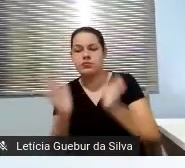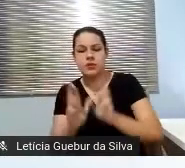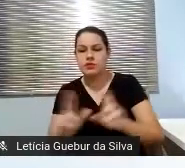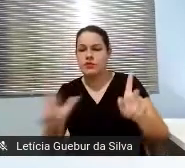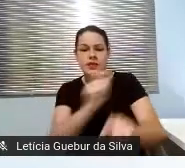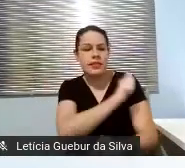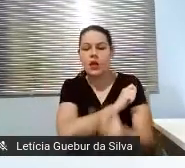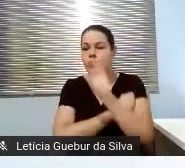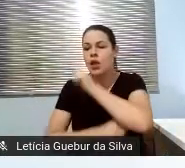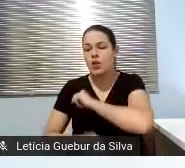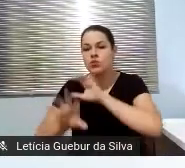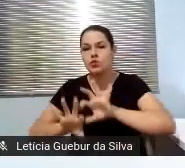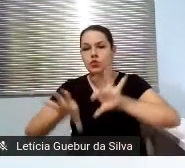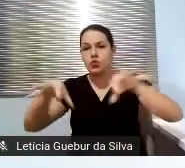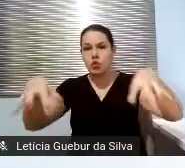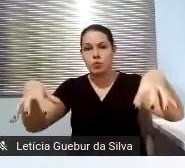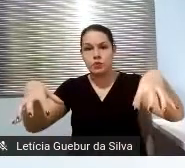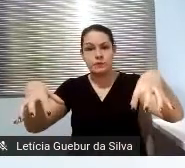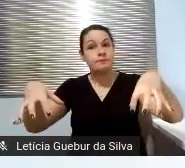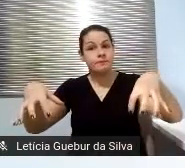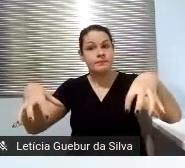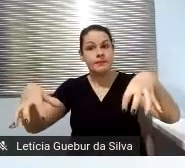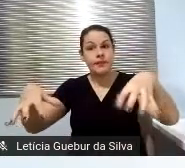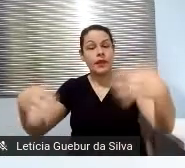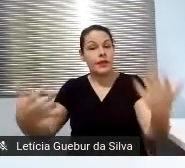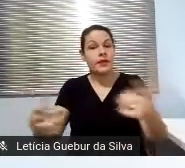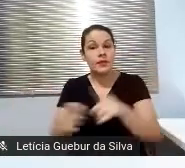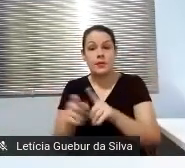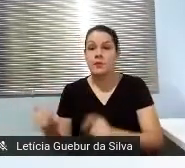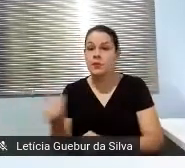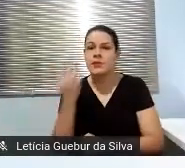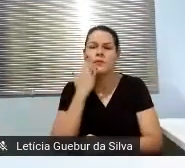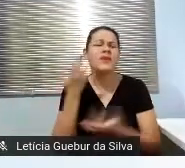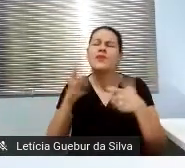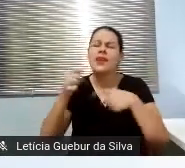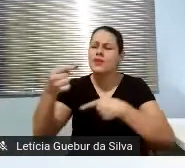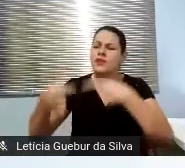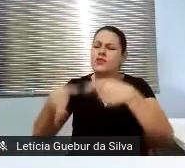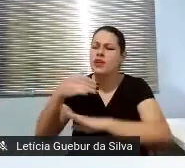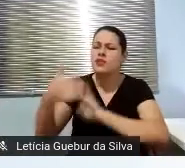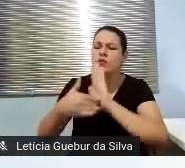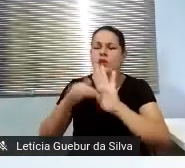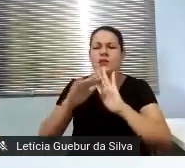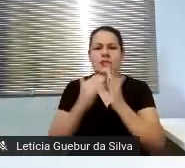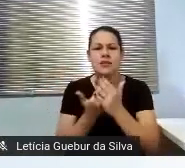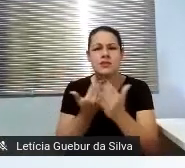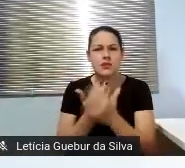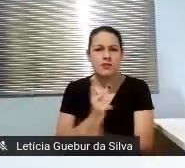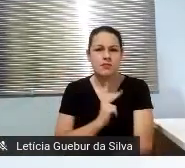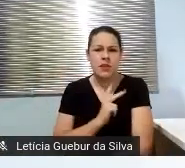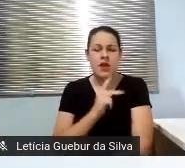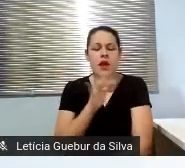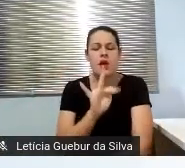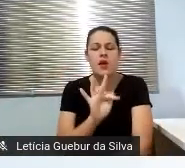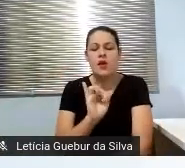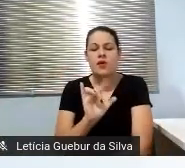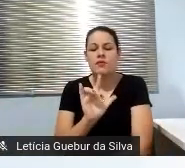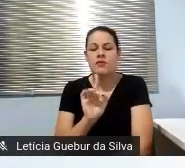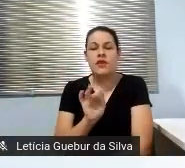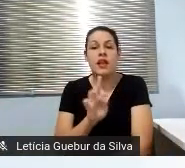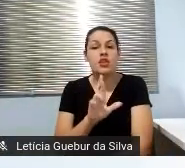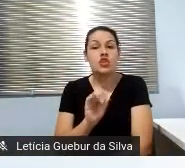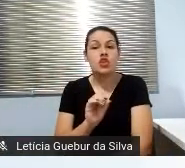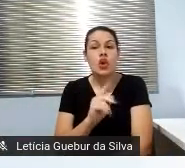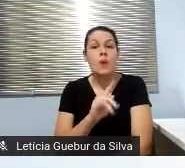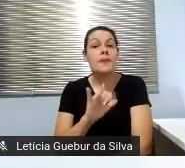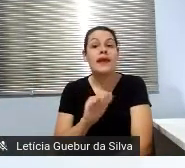entra uma questão que, sem nenhuma crítica às escolas filantrópicas, Claro. católicas da vida, enfim, que